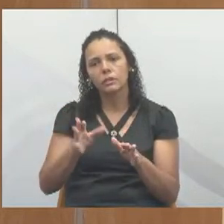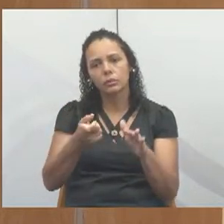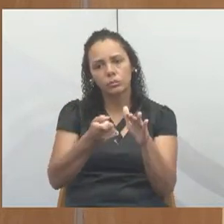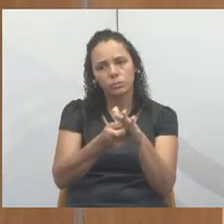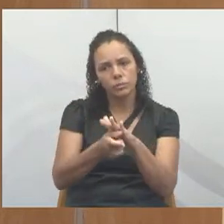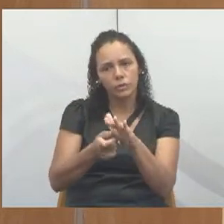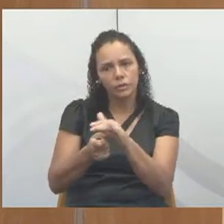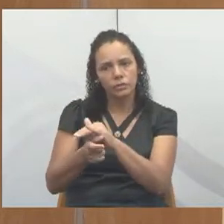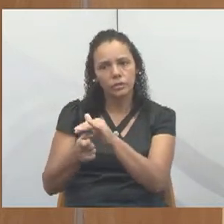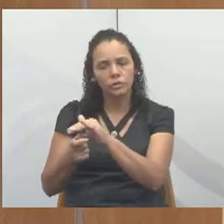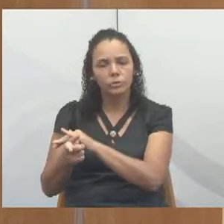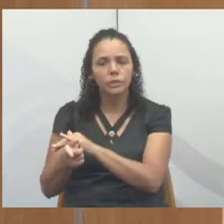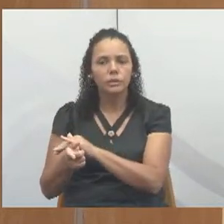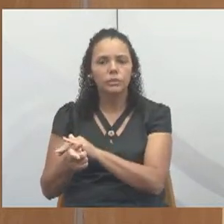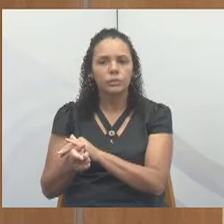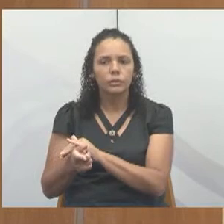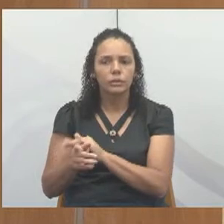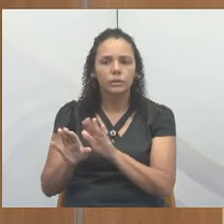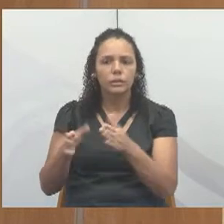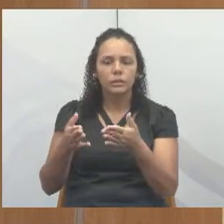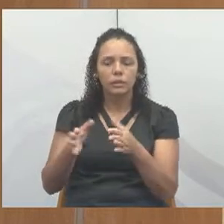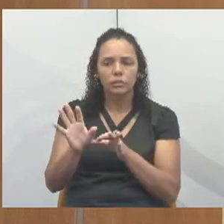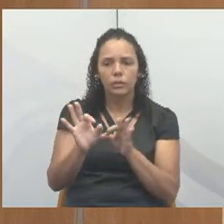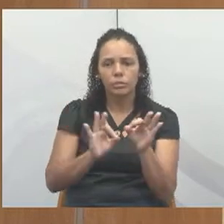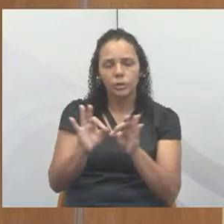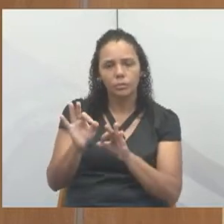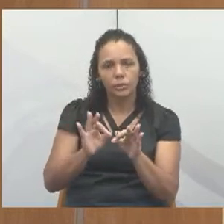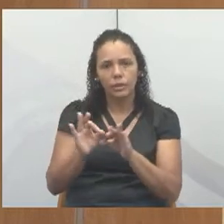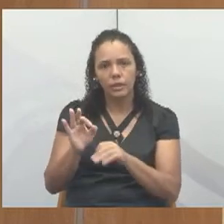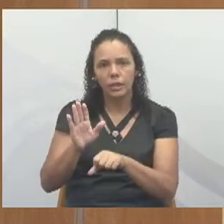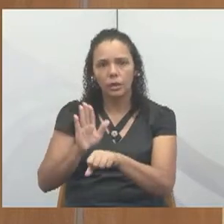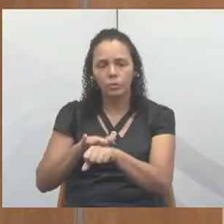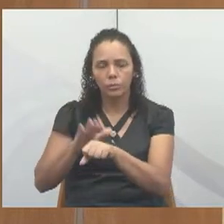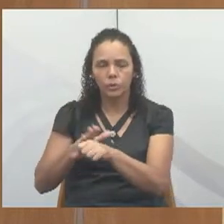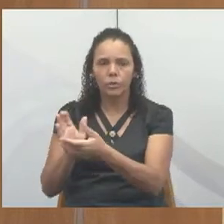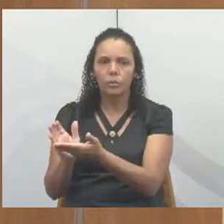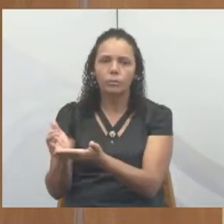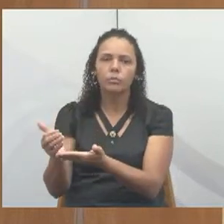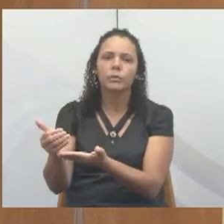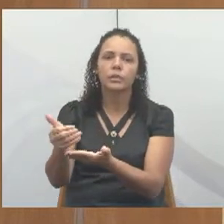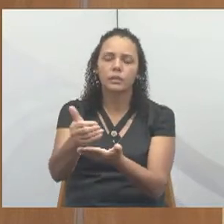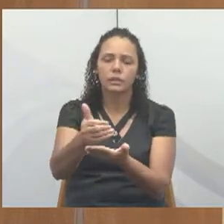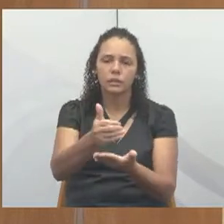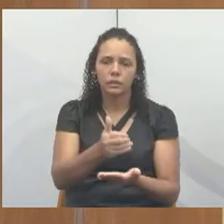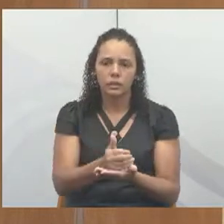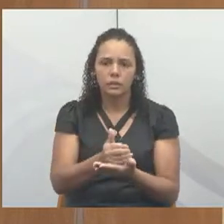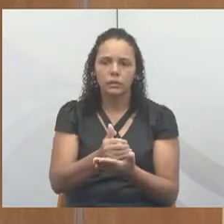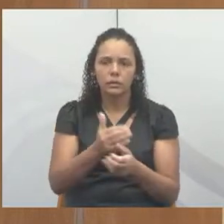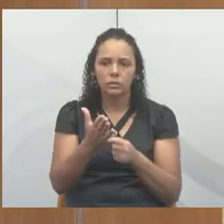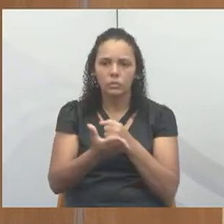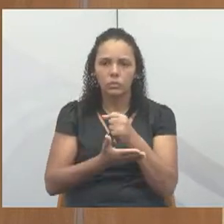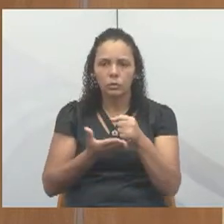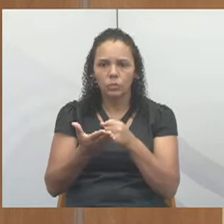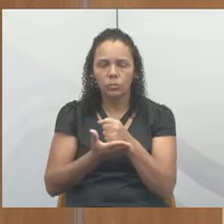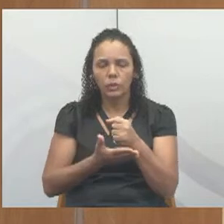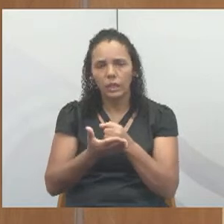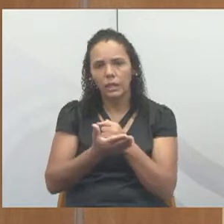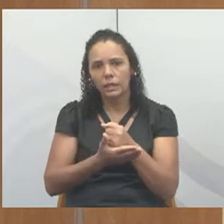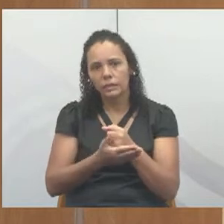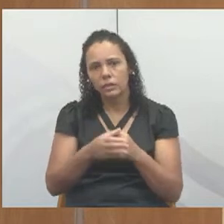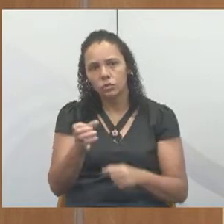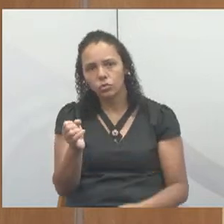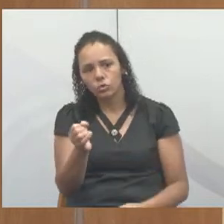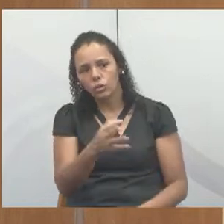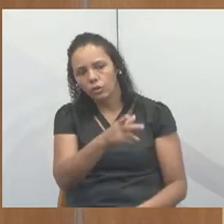investimentos dele. Então, o SAI vai projetar a receita dele com base no incremento que houve de novas ligações,